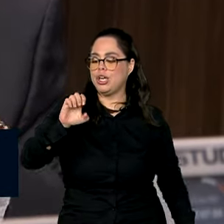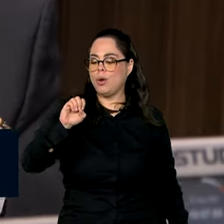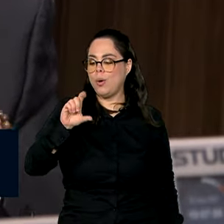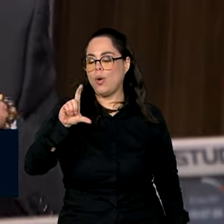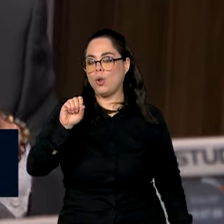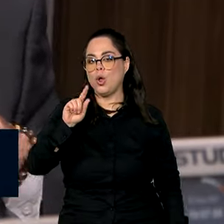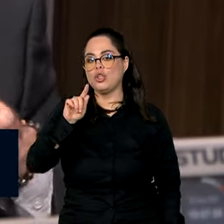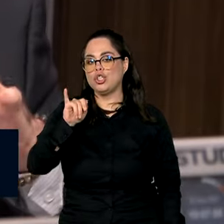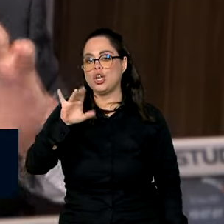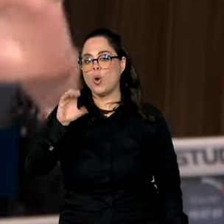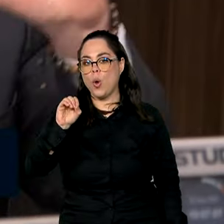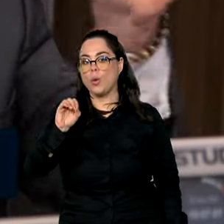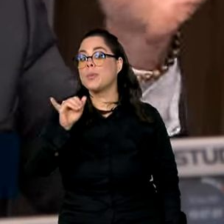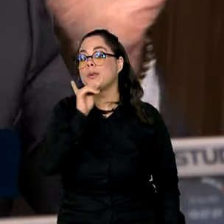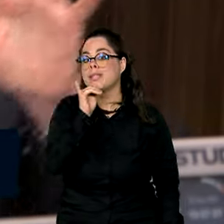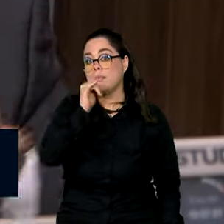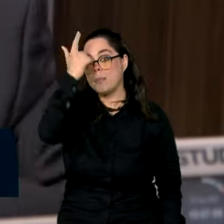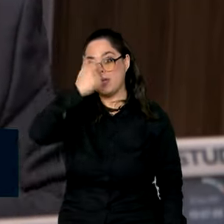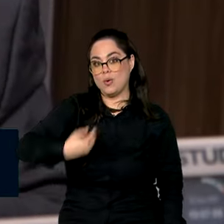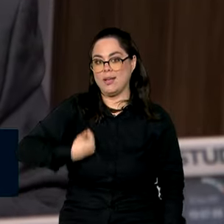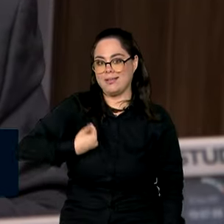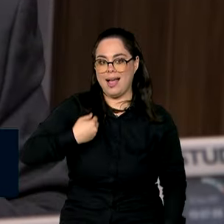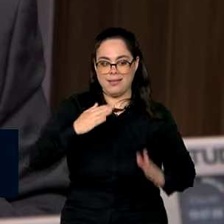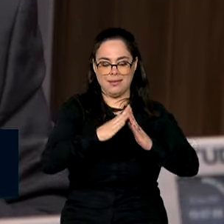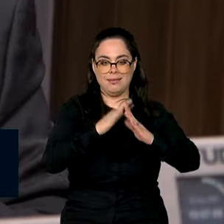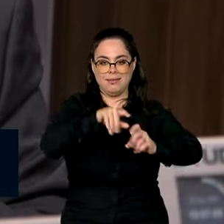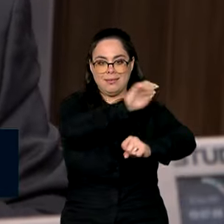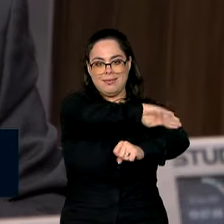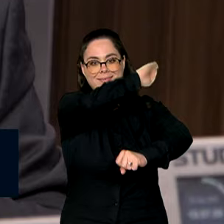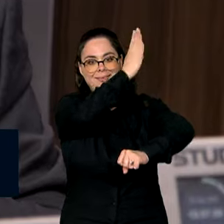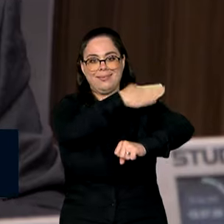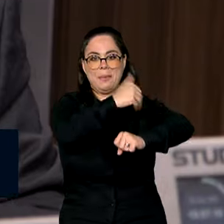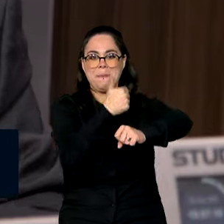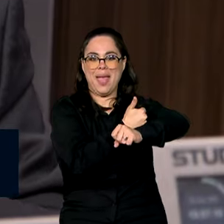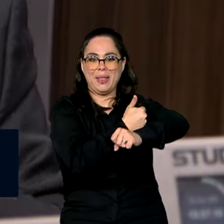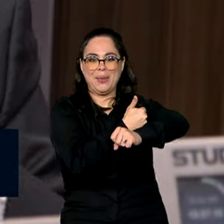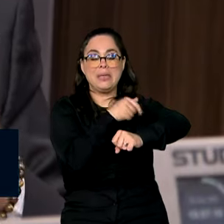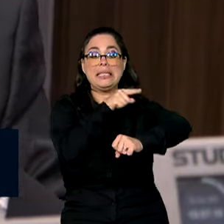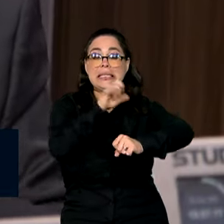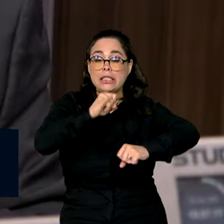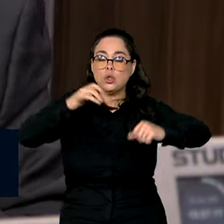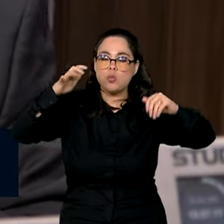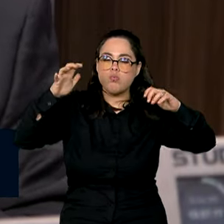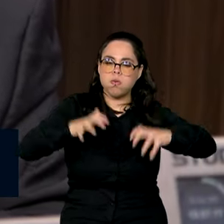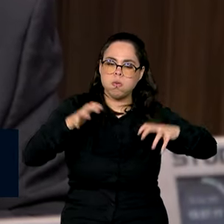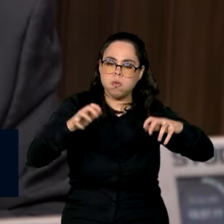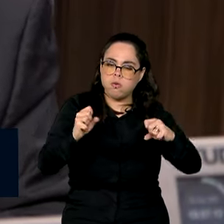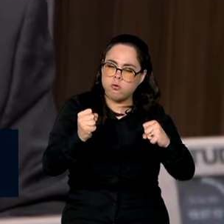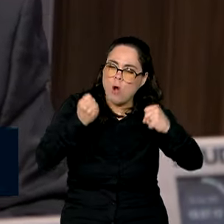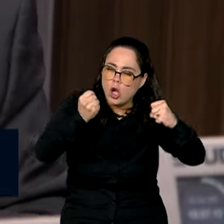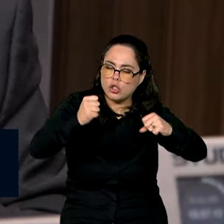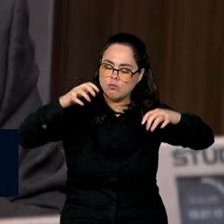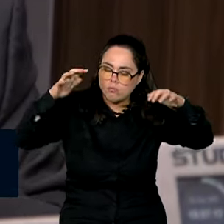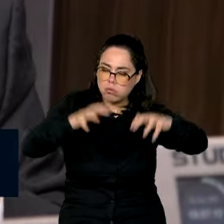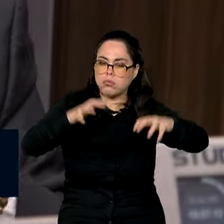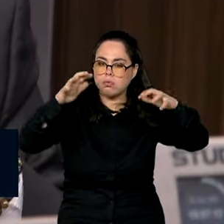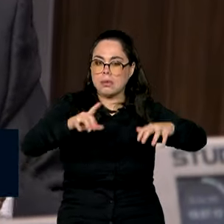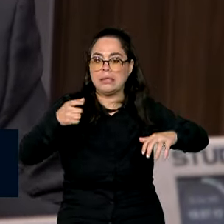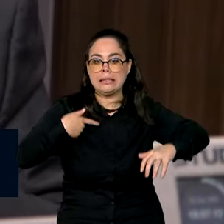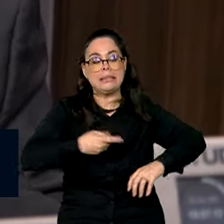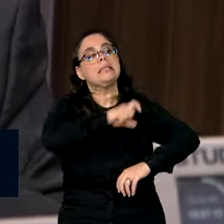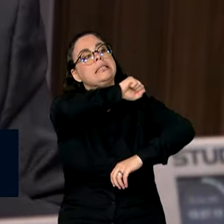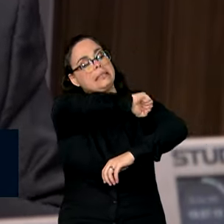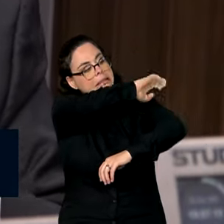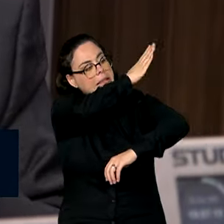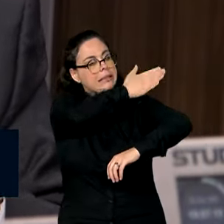que são as pessoas que moram nas encostas então geralmente nessas épocas de chuvas intensas eh a gente tá sujeito essas